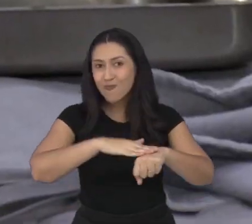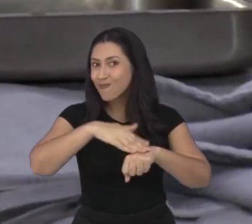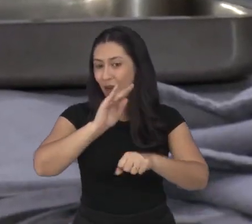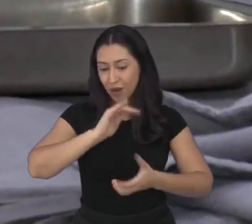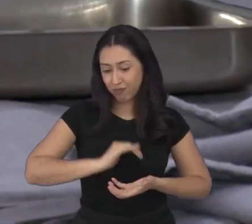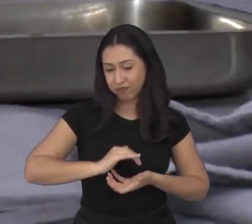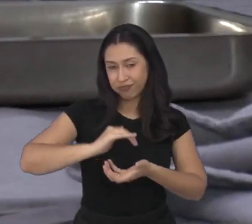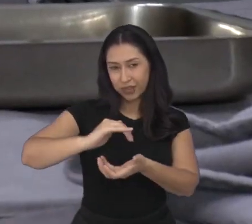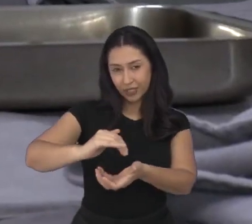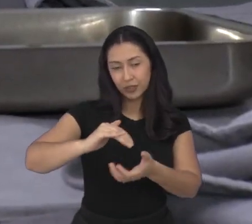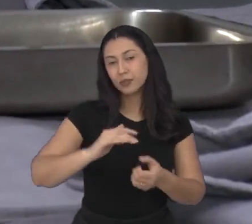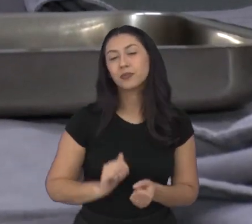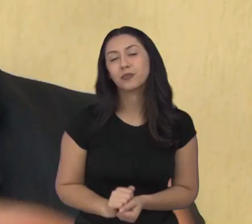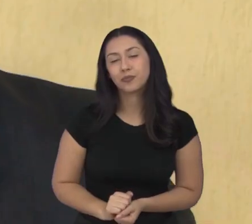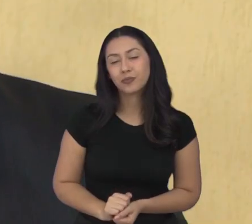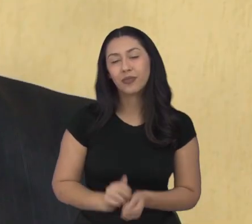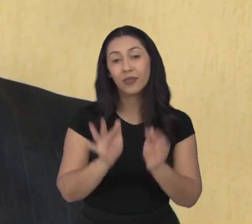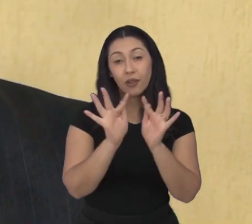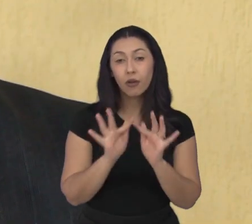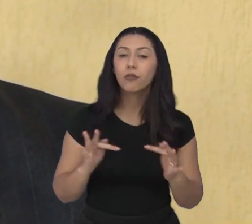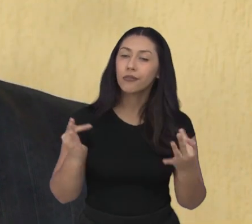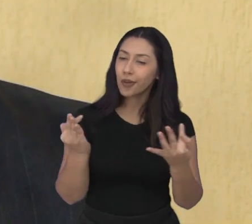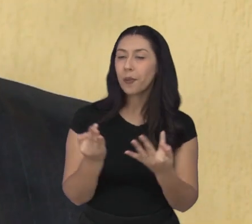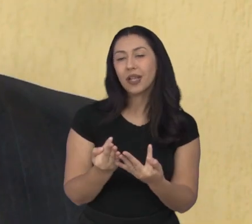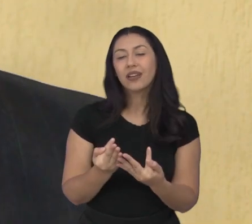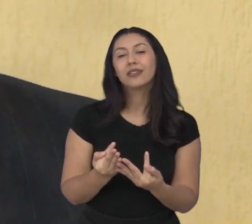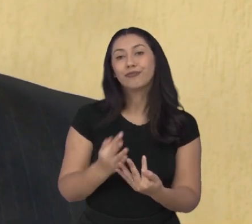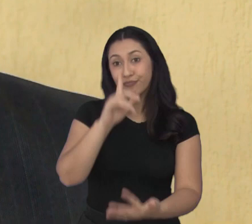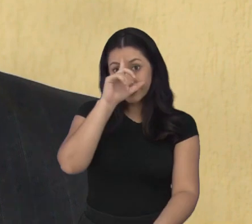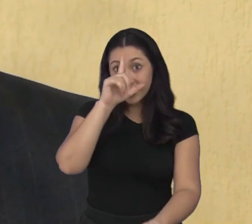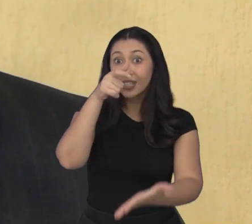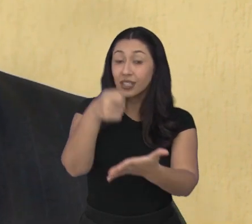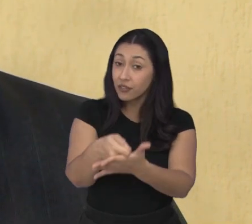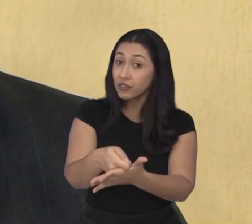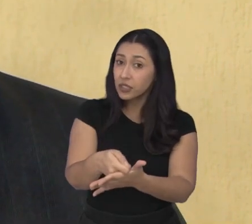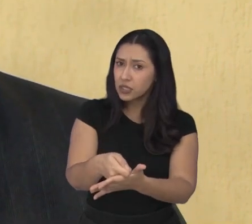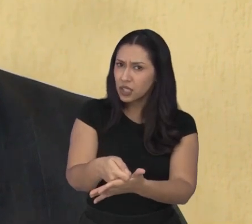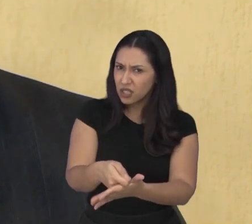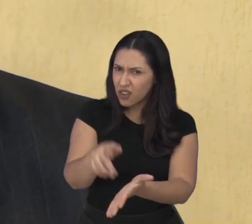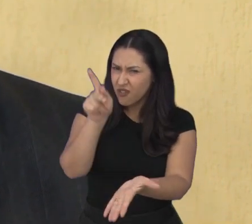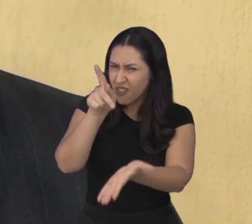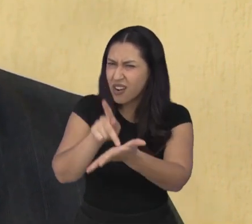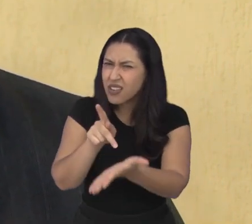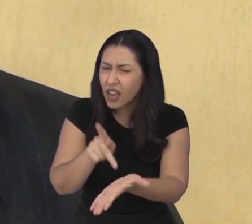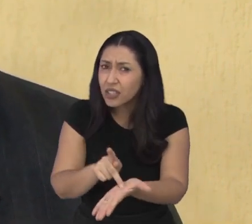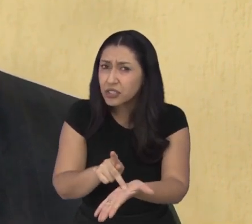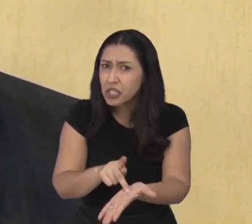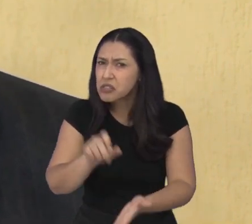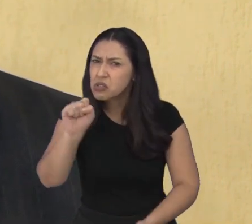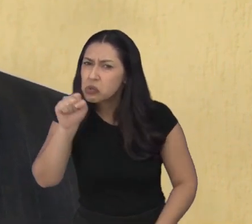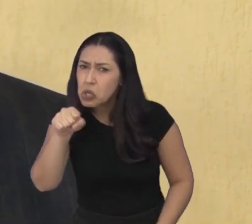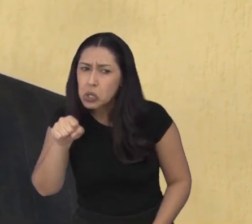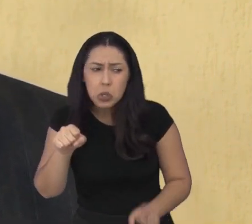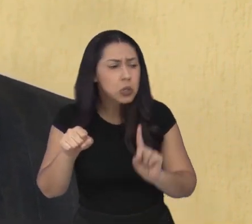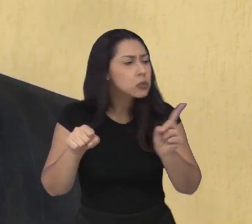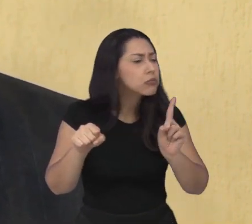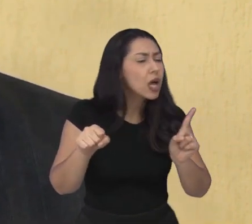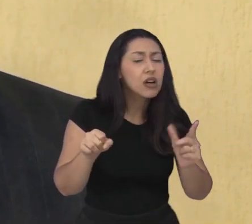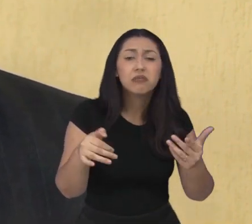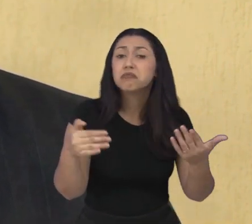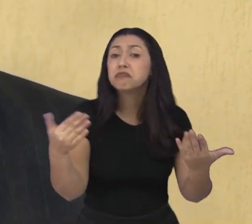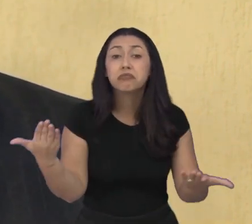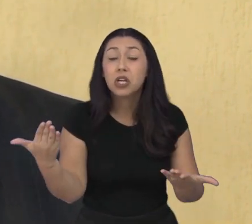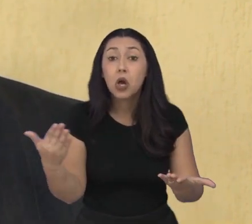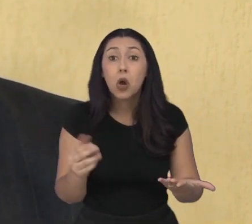mais realiza transplantes. A família, ela é detentora dessa doação? Sim ou não? É uma celeuma